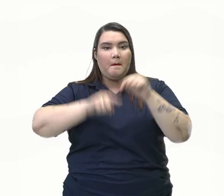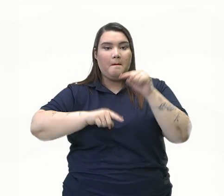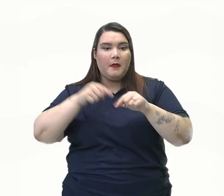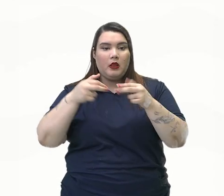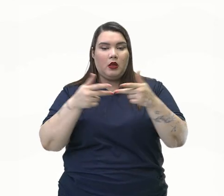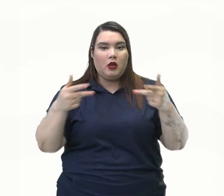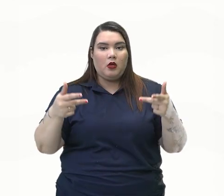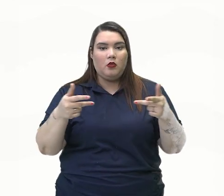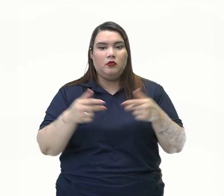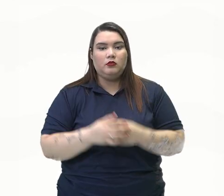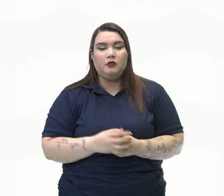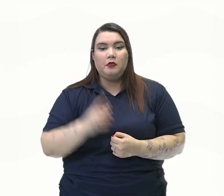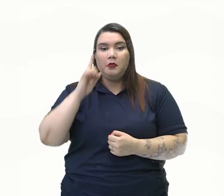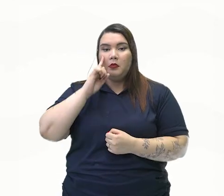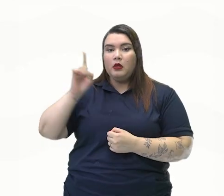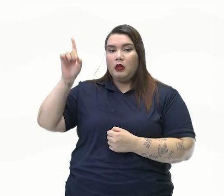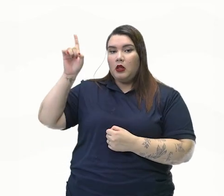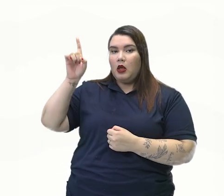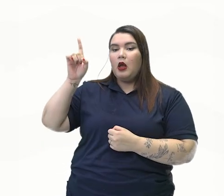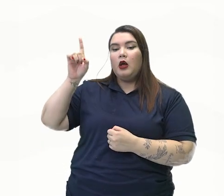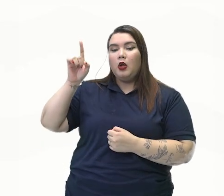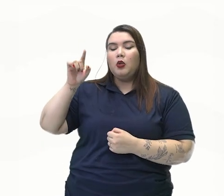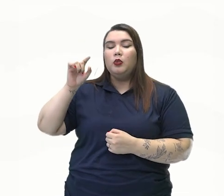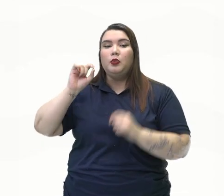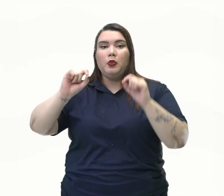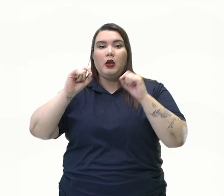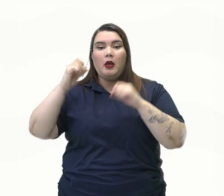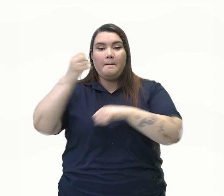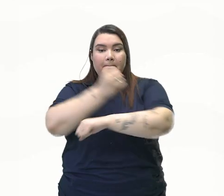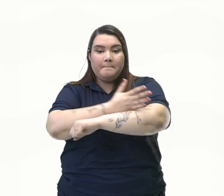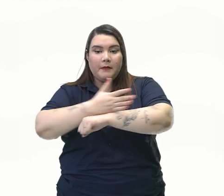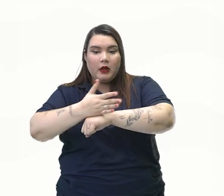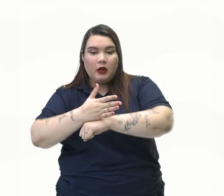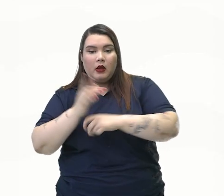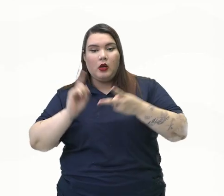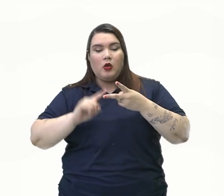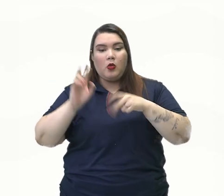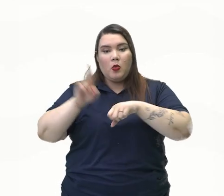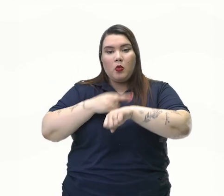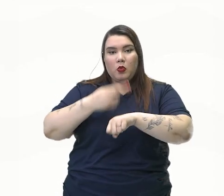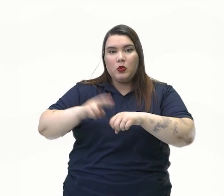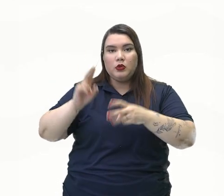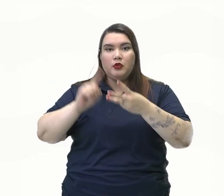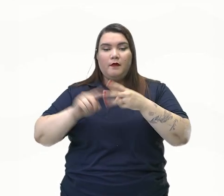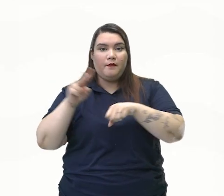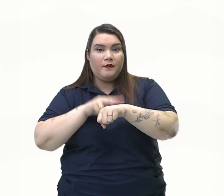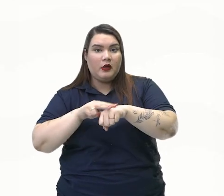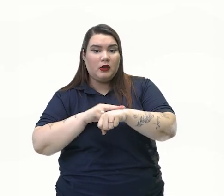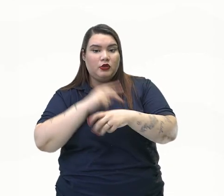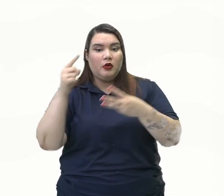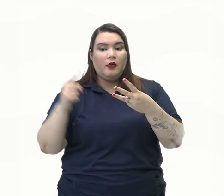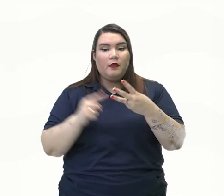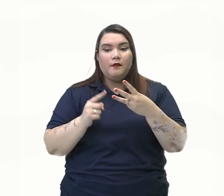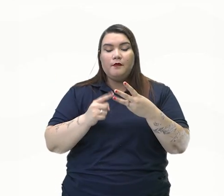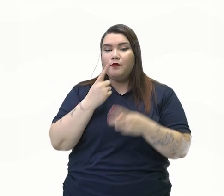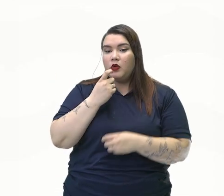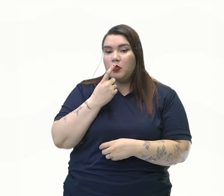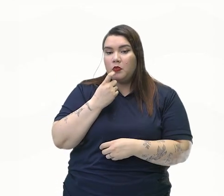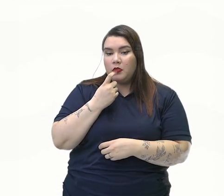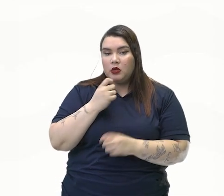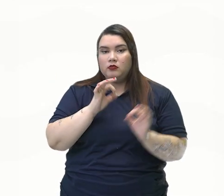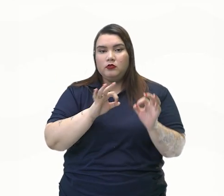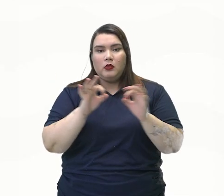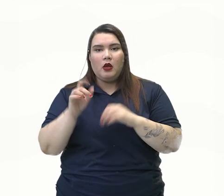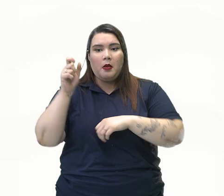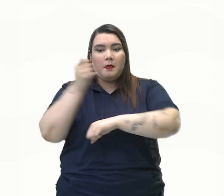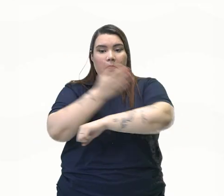corpo por reflexão. Eu tenho a luz branca, tenho a luz violeta, a luz verde, a luz vermelha,